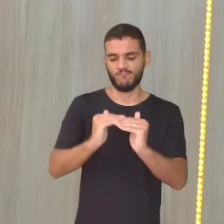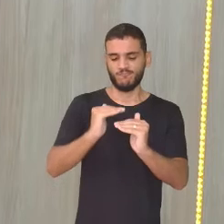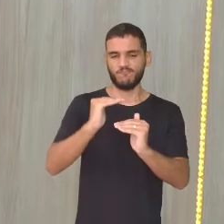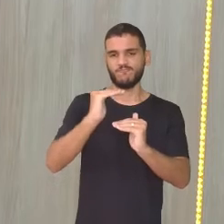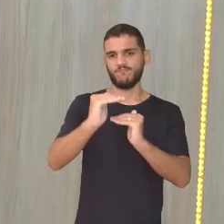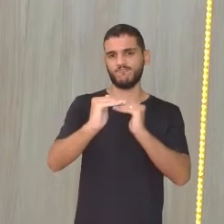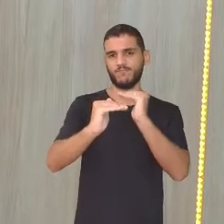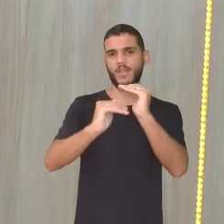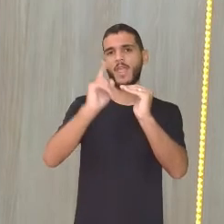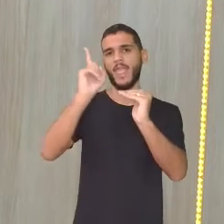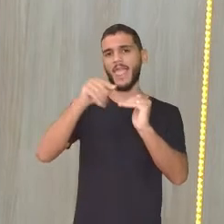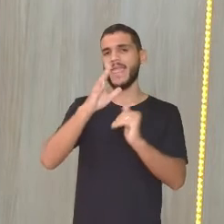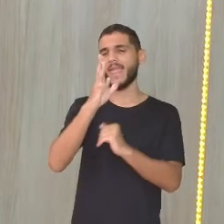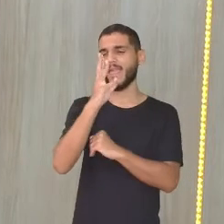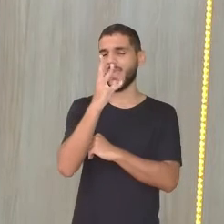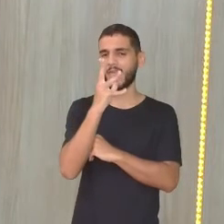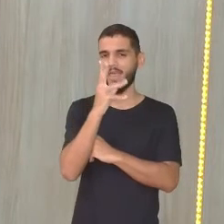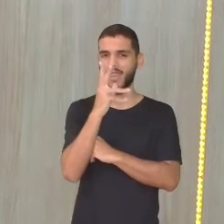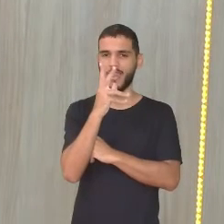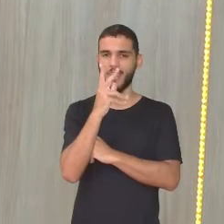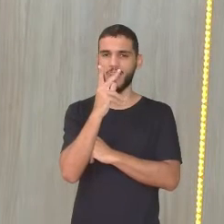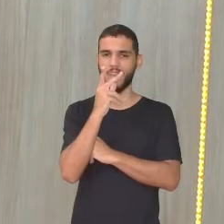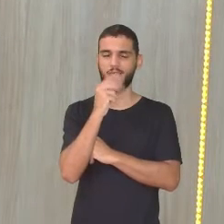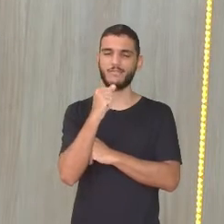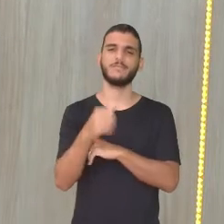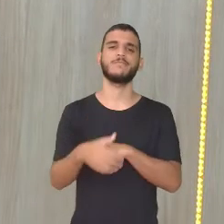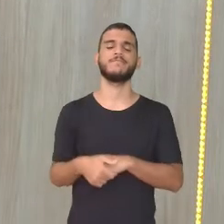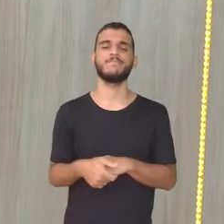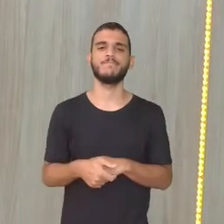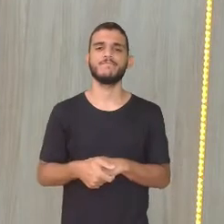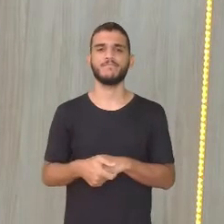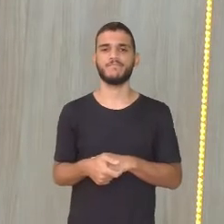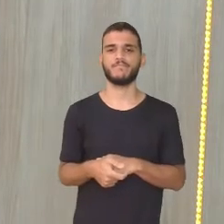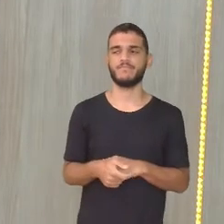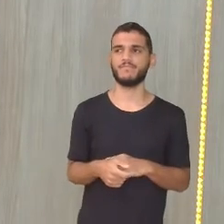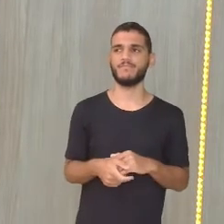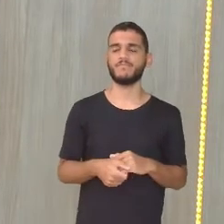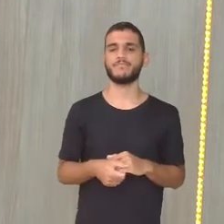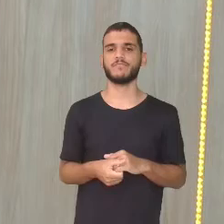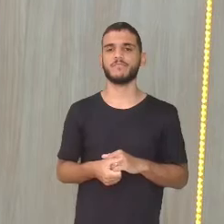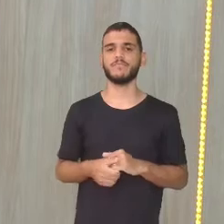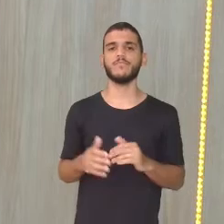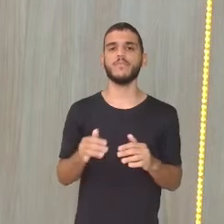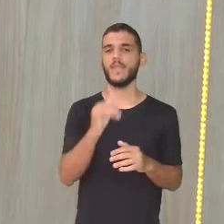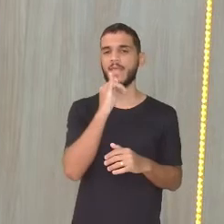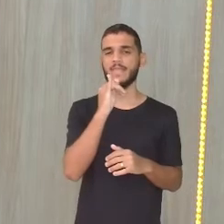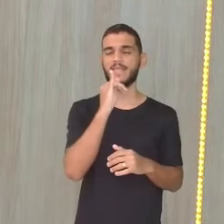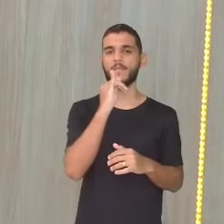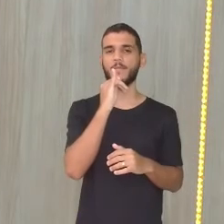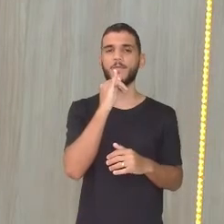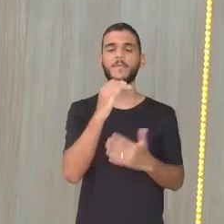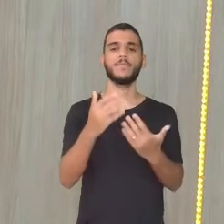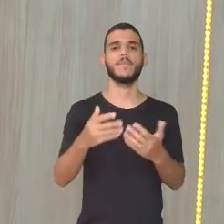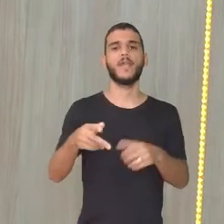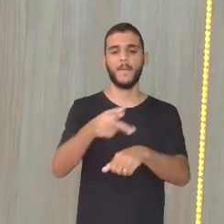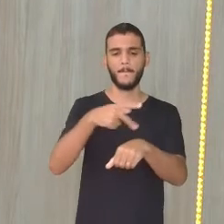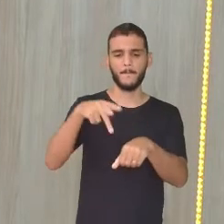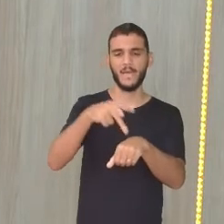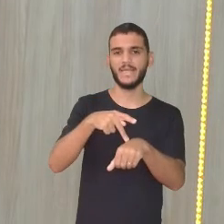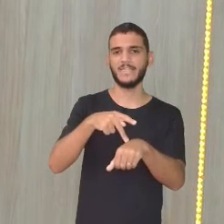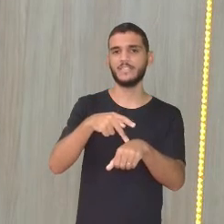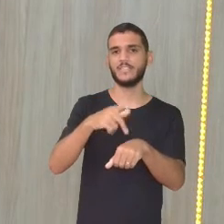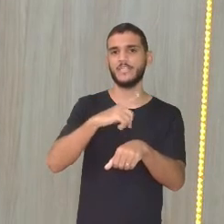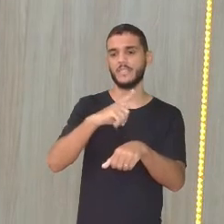para determinadas áreas. Tá? Então, pegue aí os países considerados desenvolvidos, o quanto